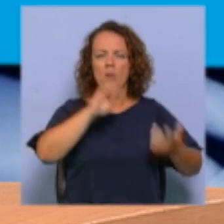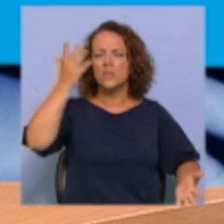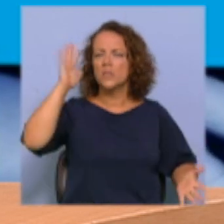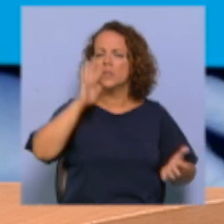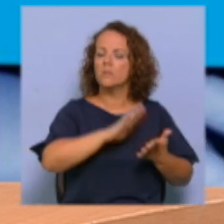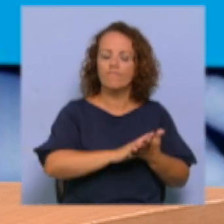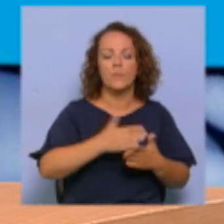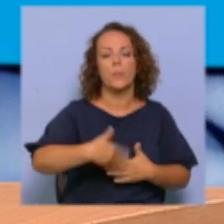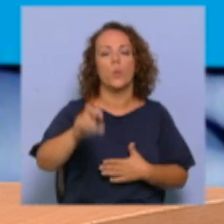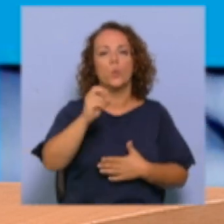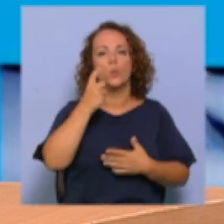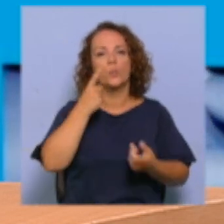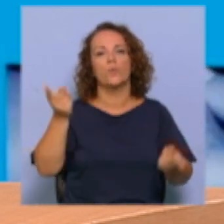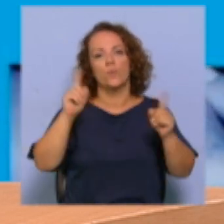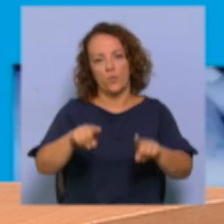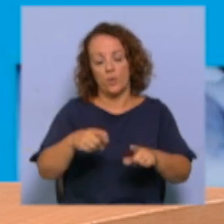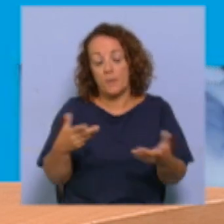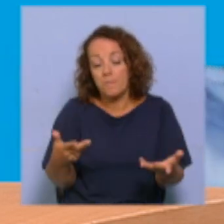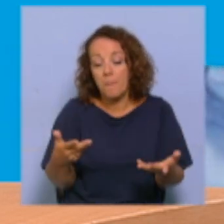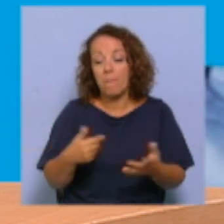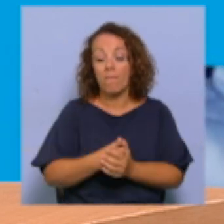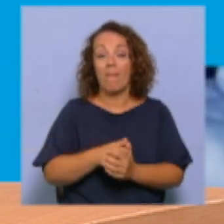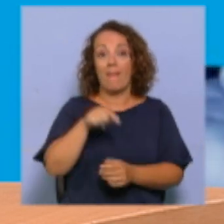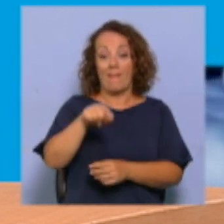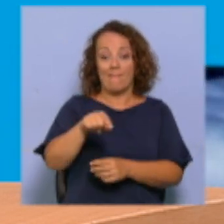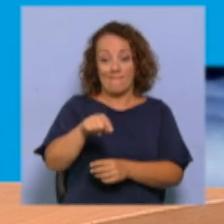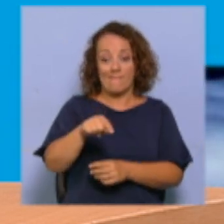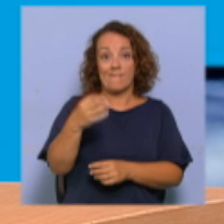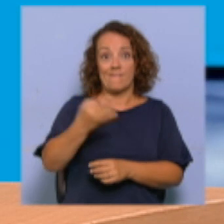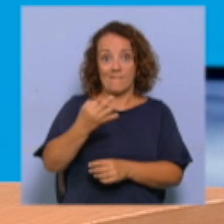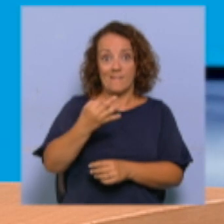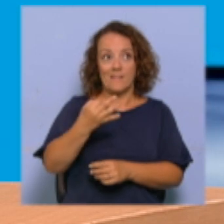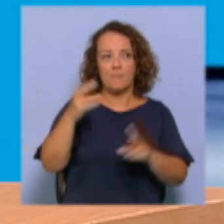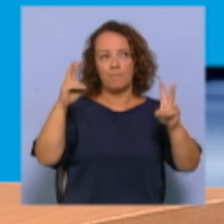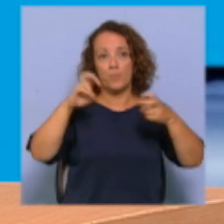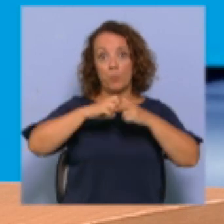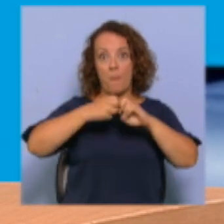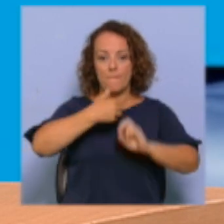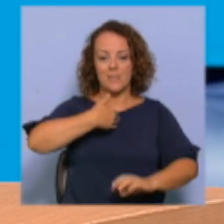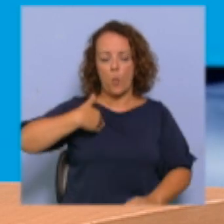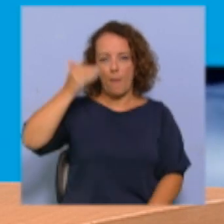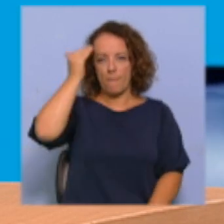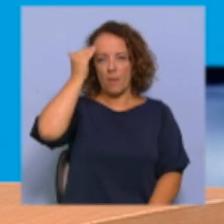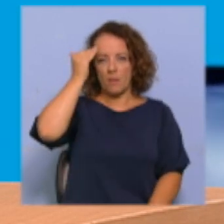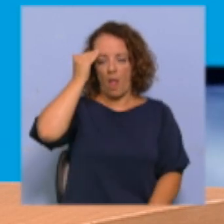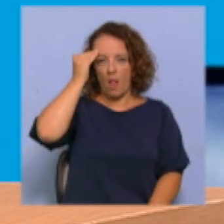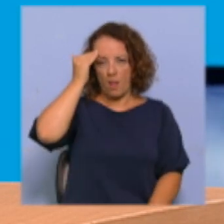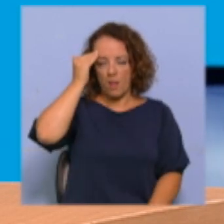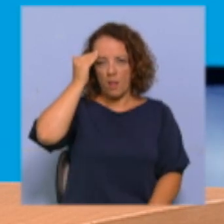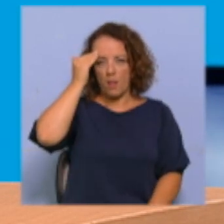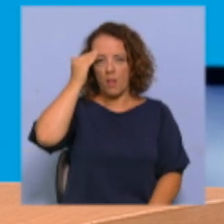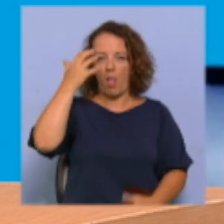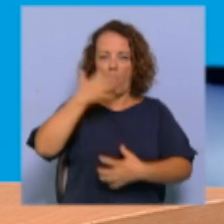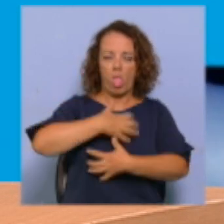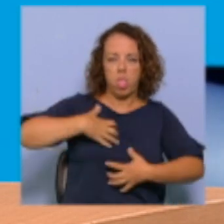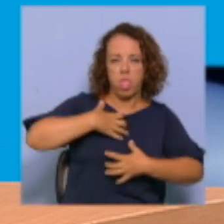A sanidade mental é uma parte da pandemia invisível ainda, mas falávamos há pouco